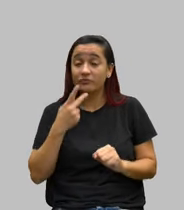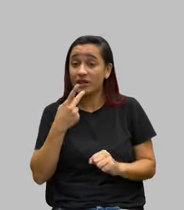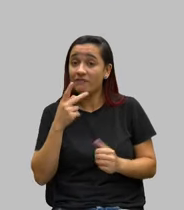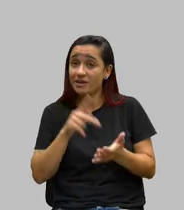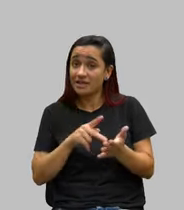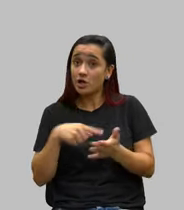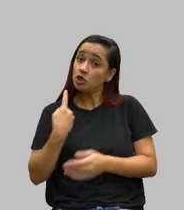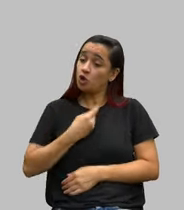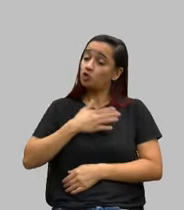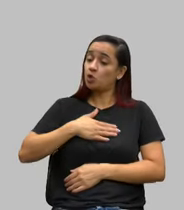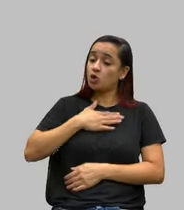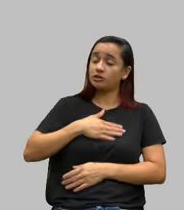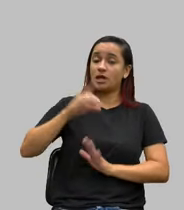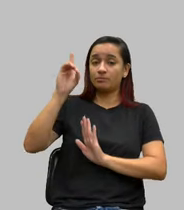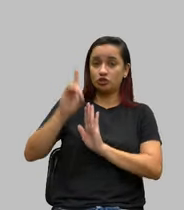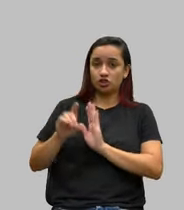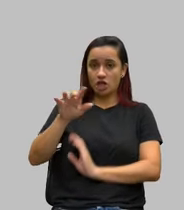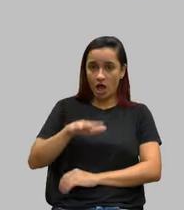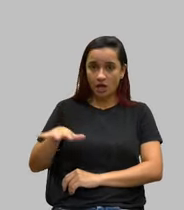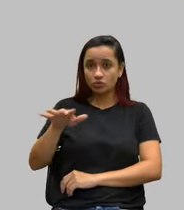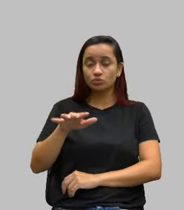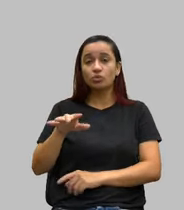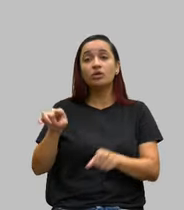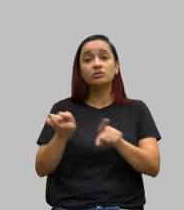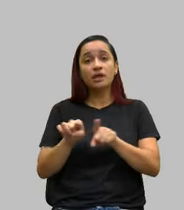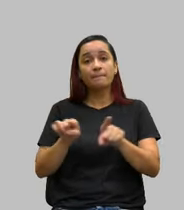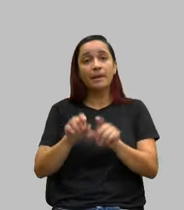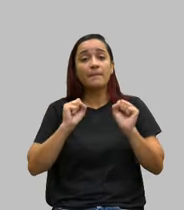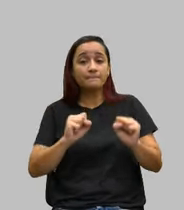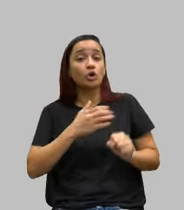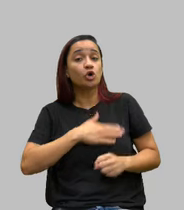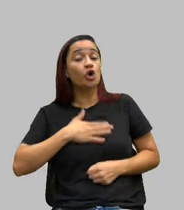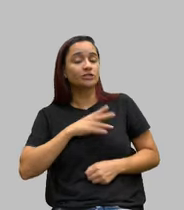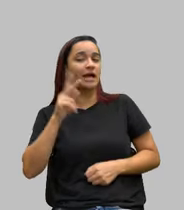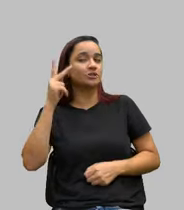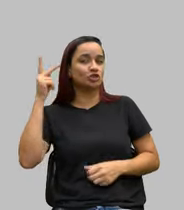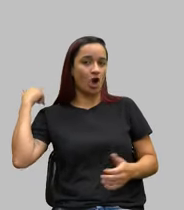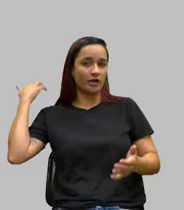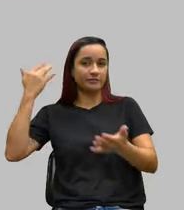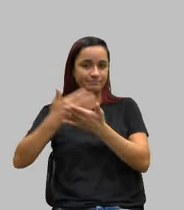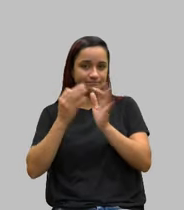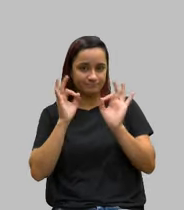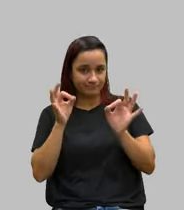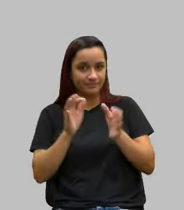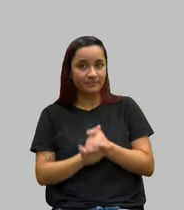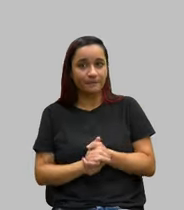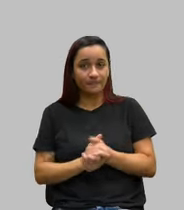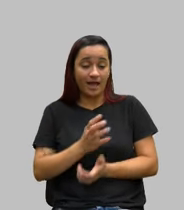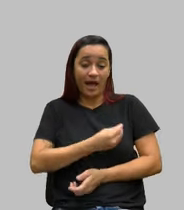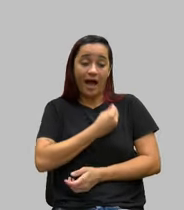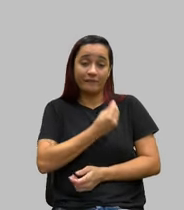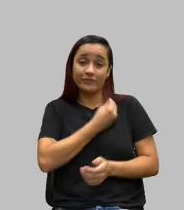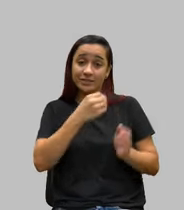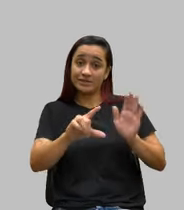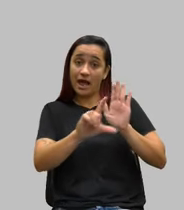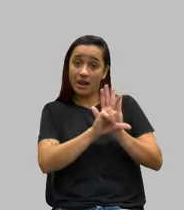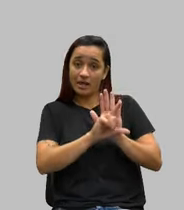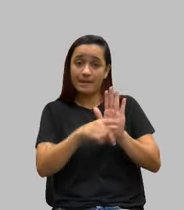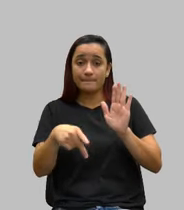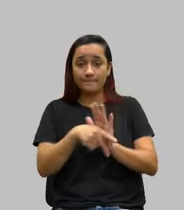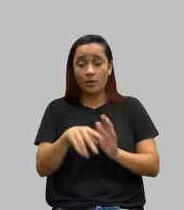do direito gostamos também de um pouco de história né a a vinda da Lei Orgânica da Polícia